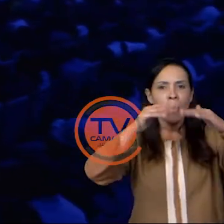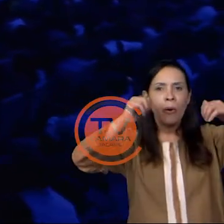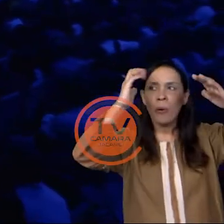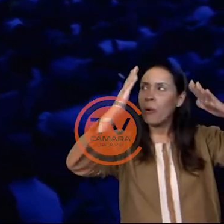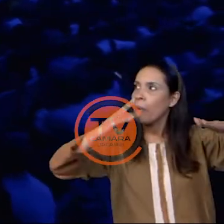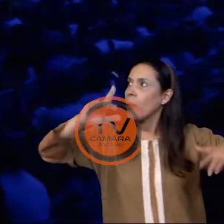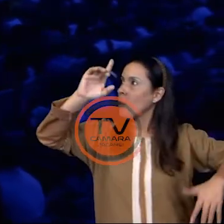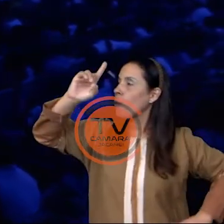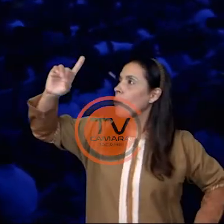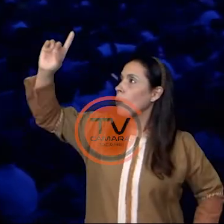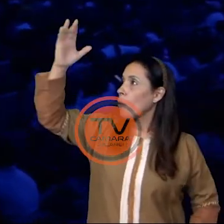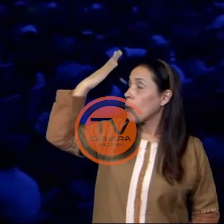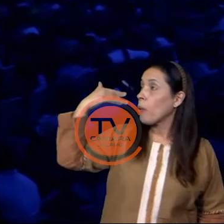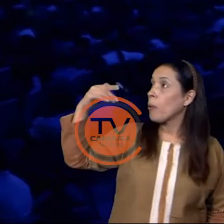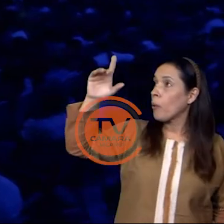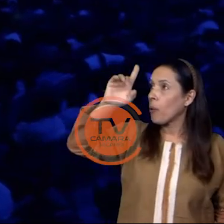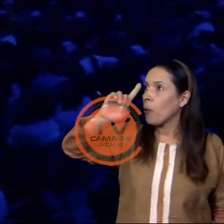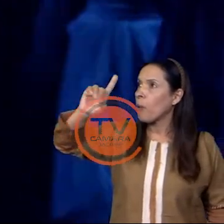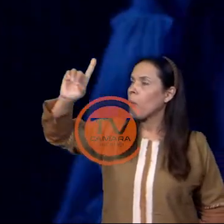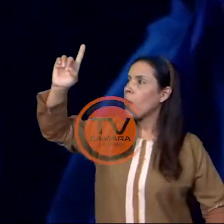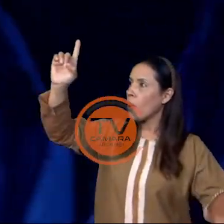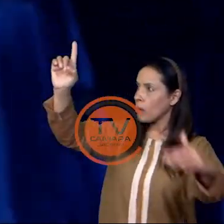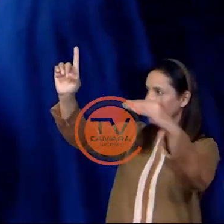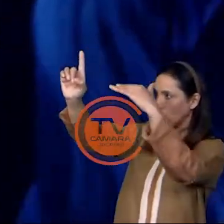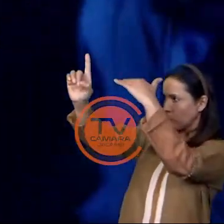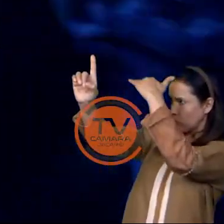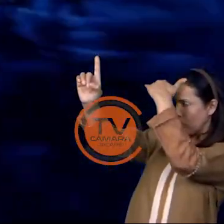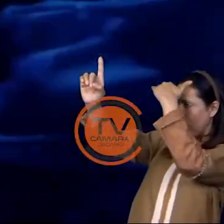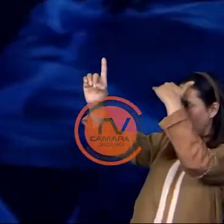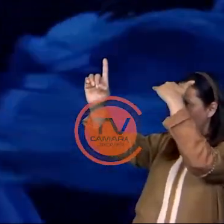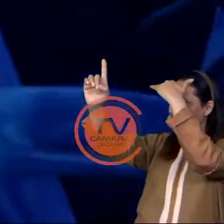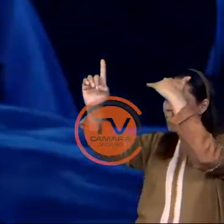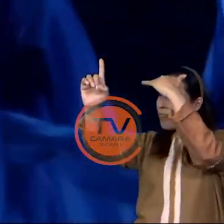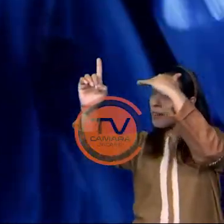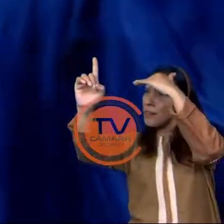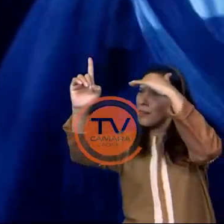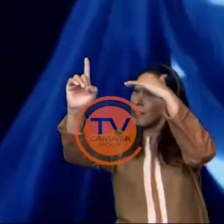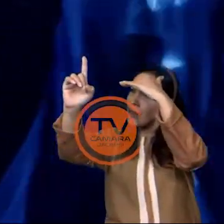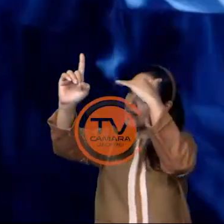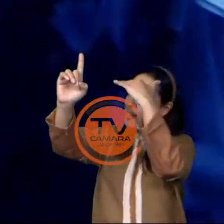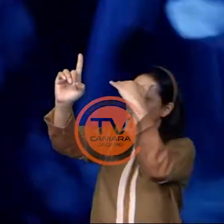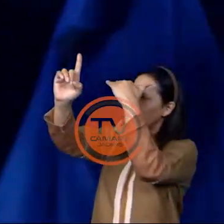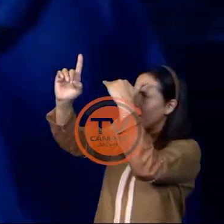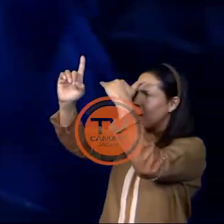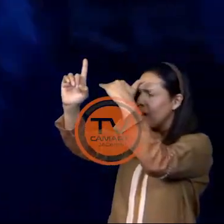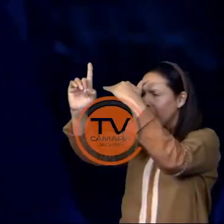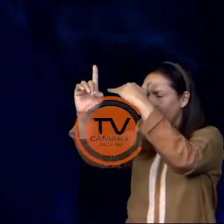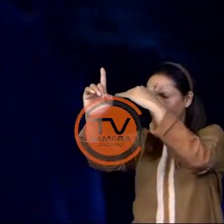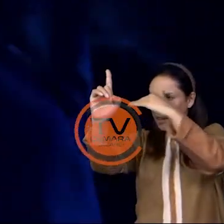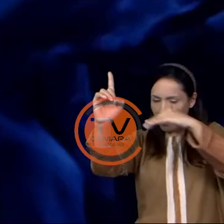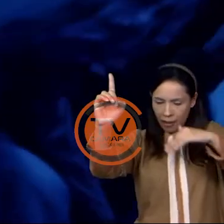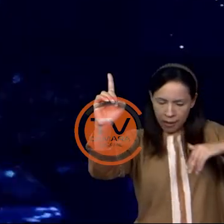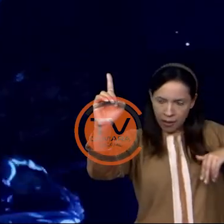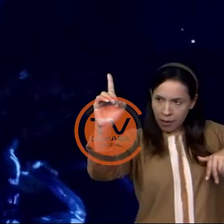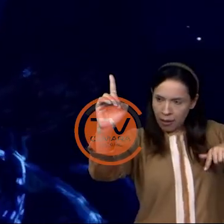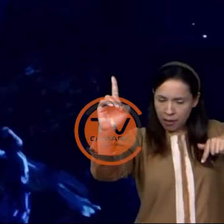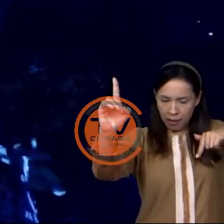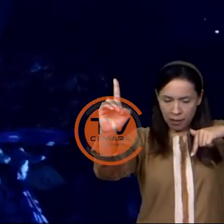chama sobre as águas, onde os meus